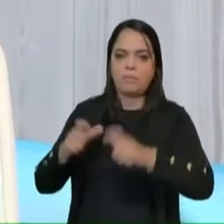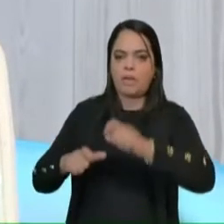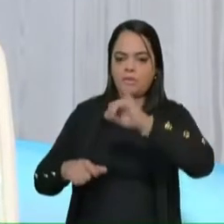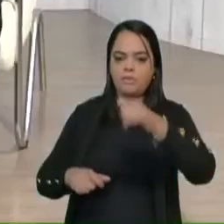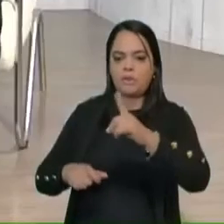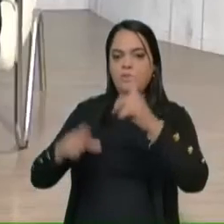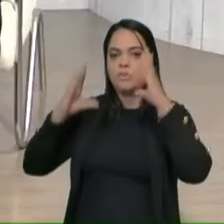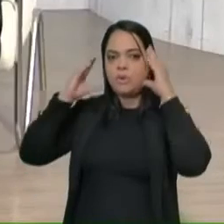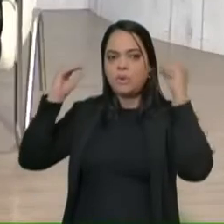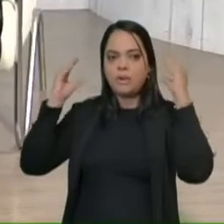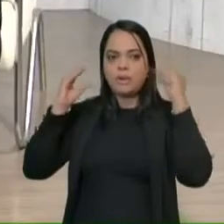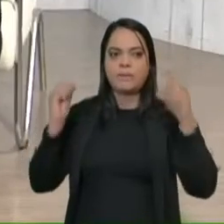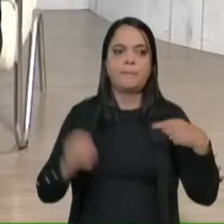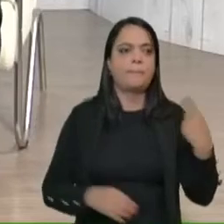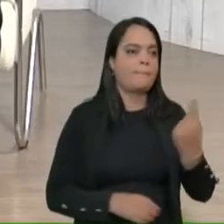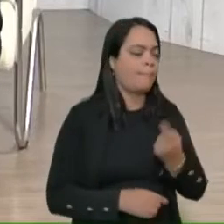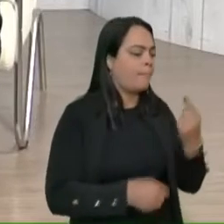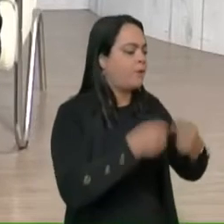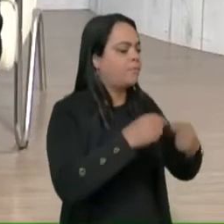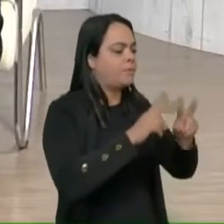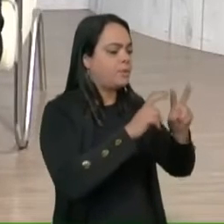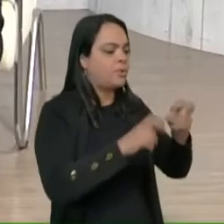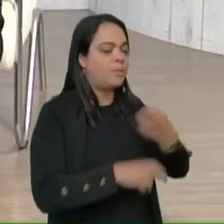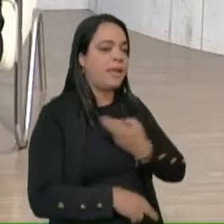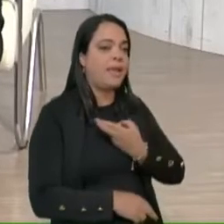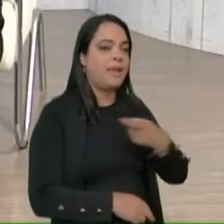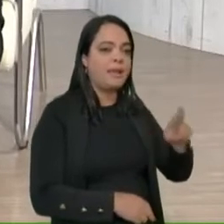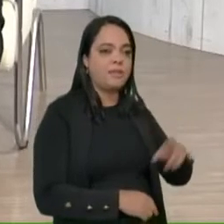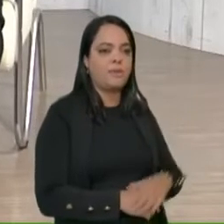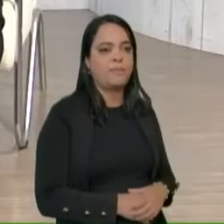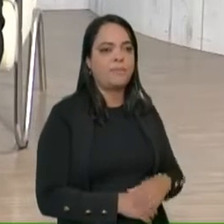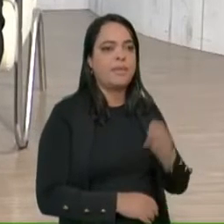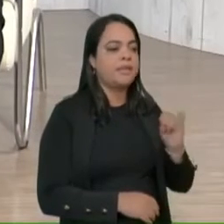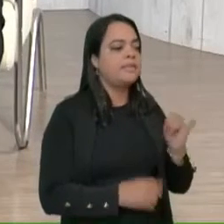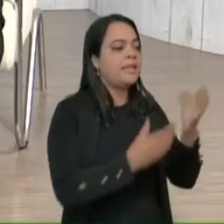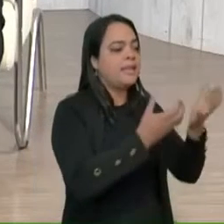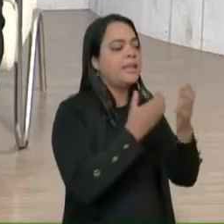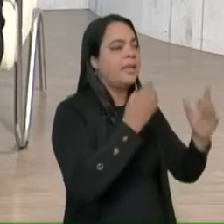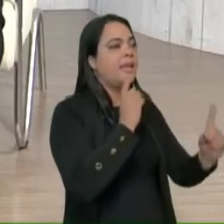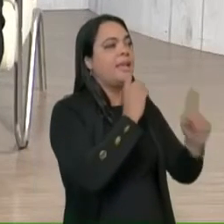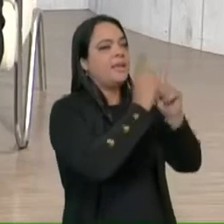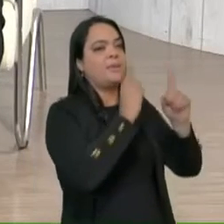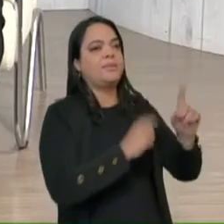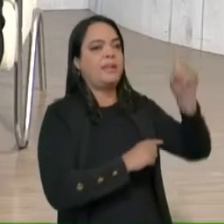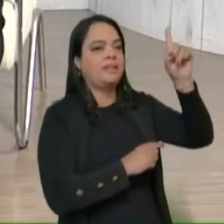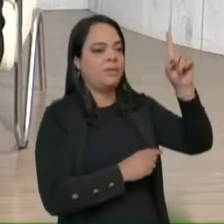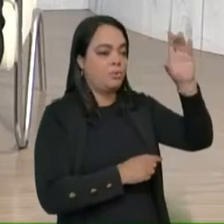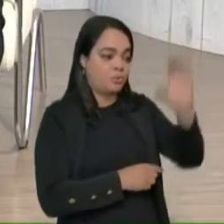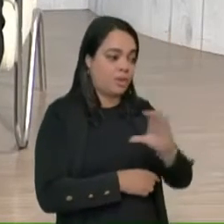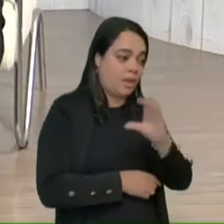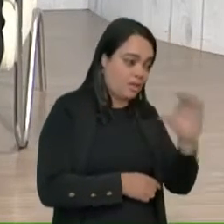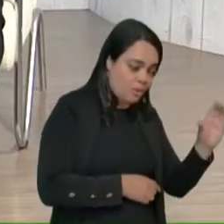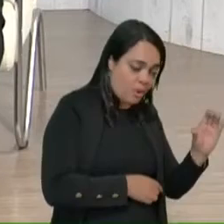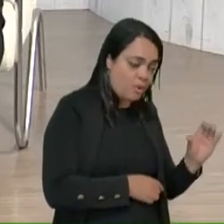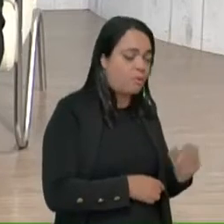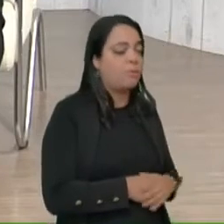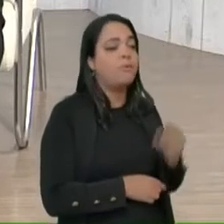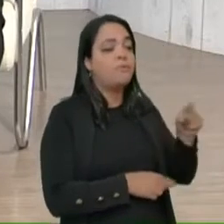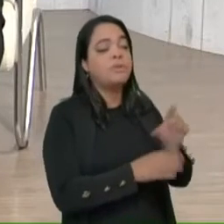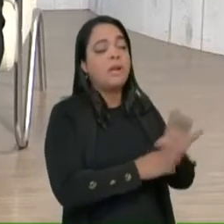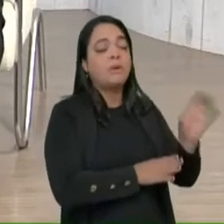falando de religião né reforçando isso aqui eh quem quiser encontrar Deus na Igreja Católica o que que o